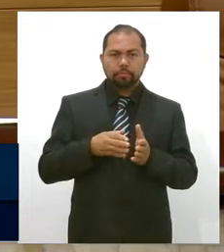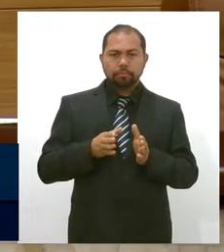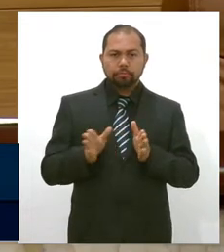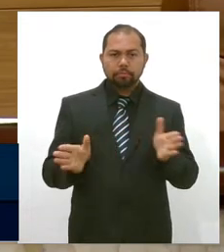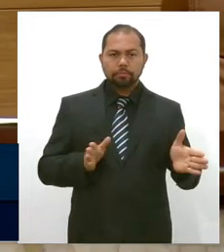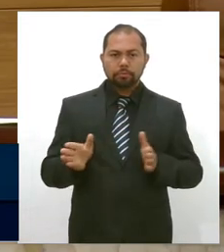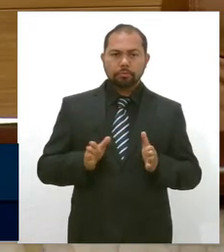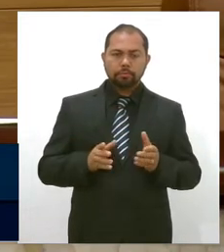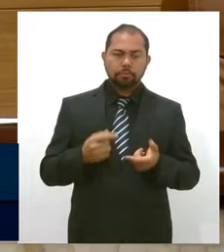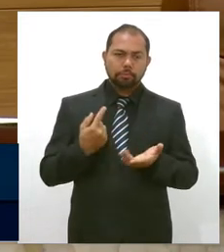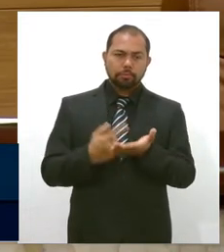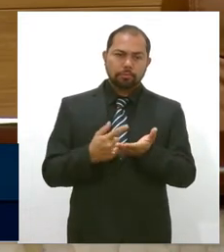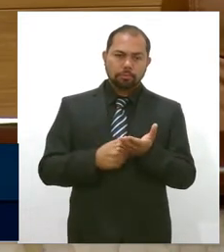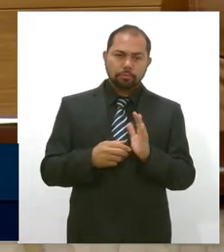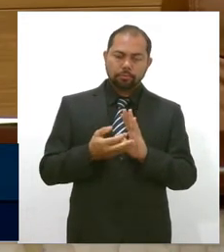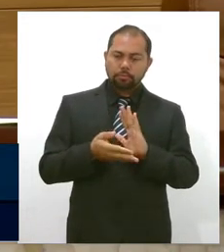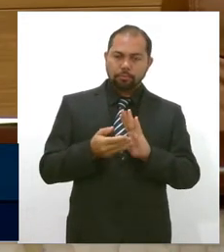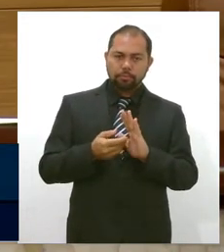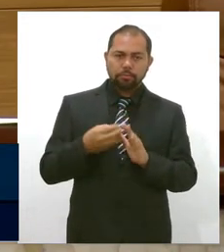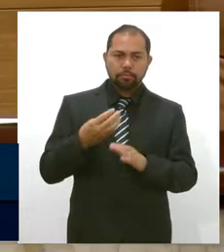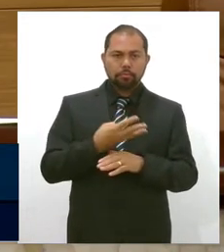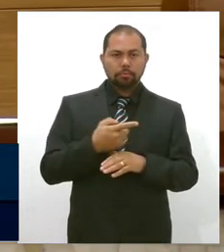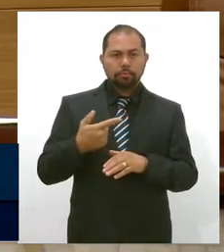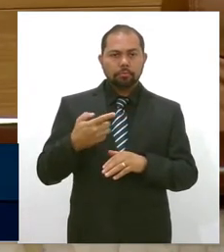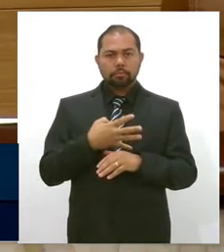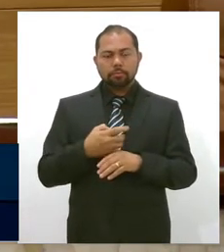número 424/2022, de autoria do deputado Irã